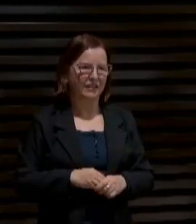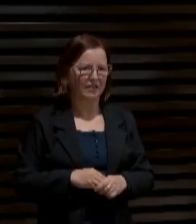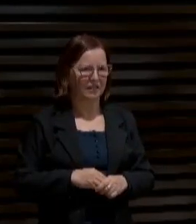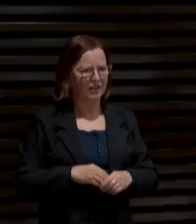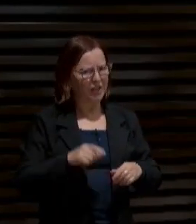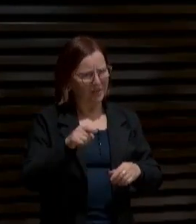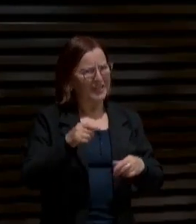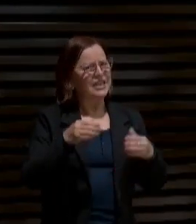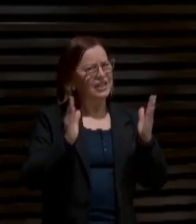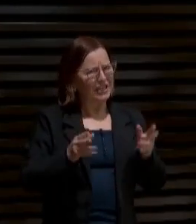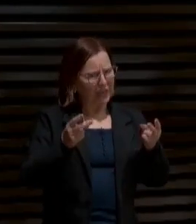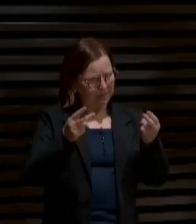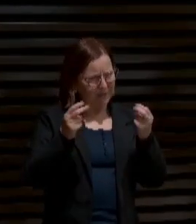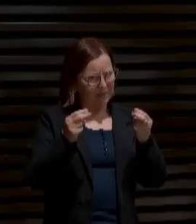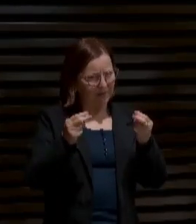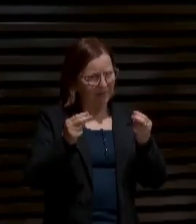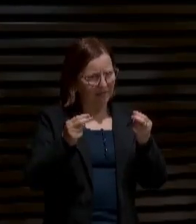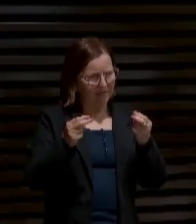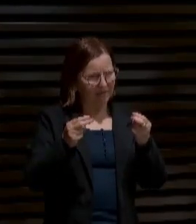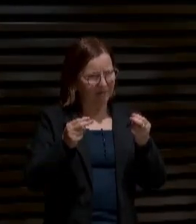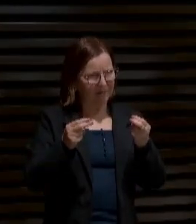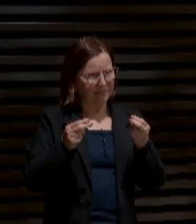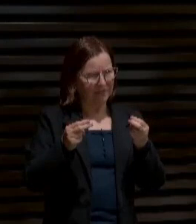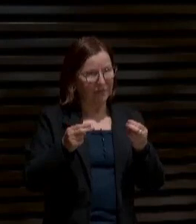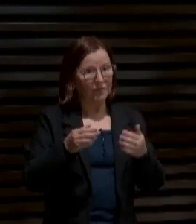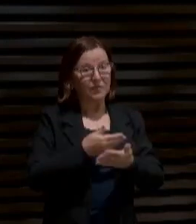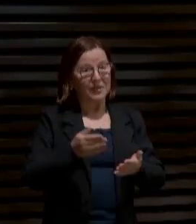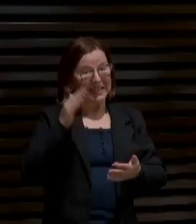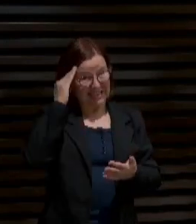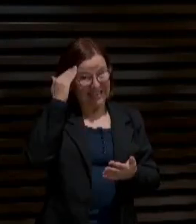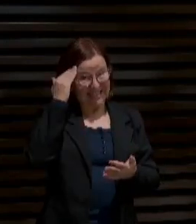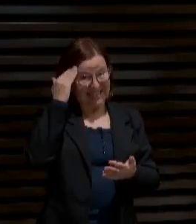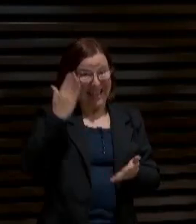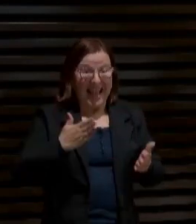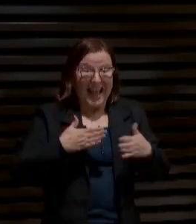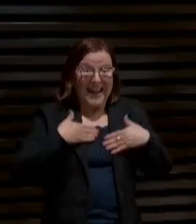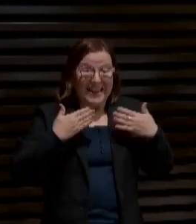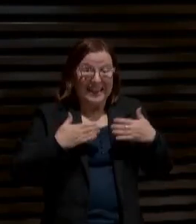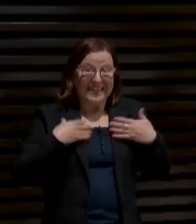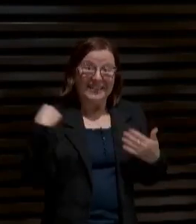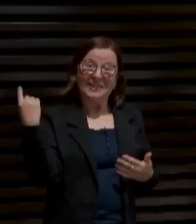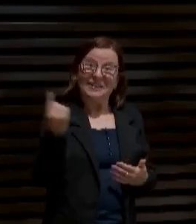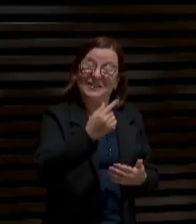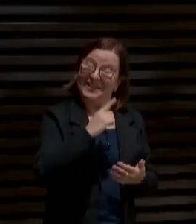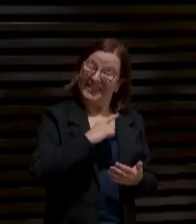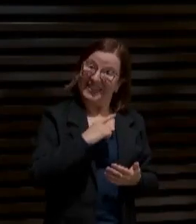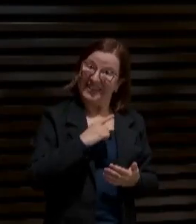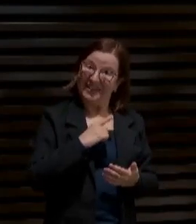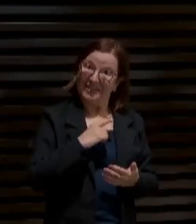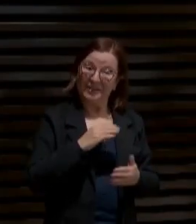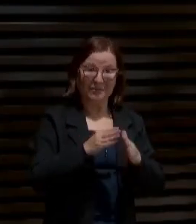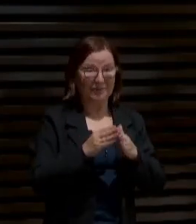percebeu isso você tem que você tem noção só que nós temos noção irmãos do privilégio que nós temos Coloca esse texto aí eu